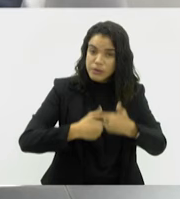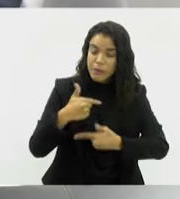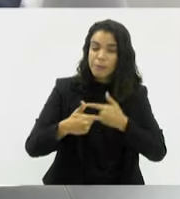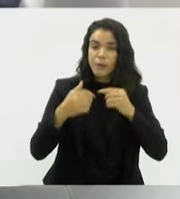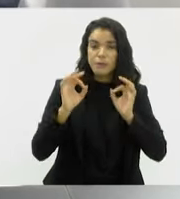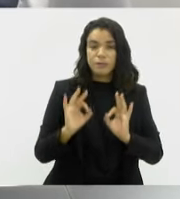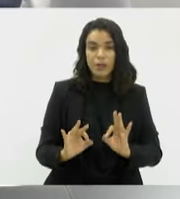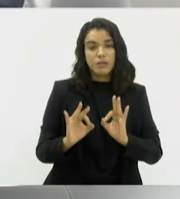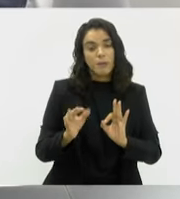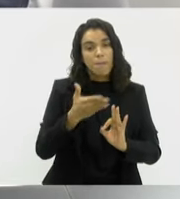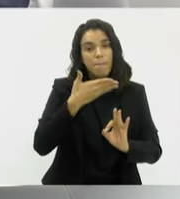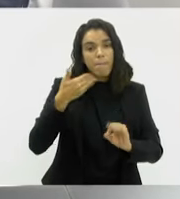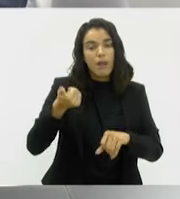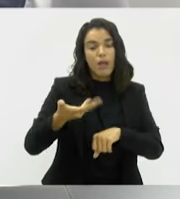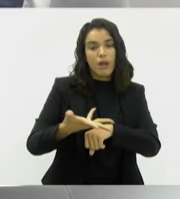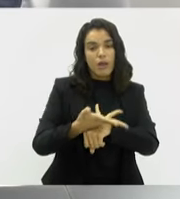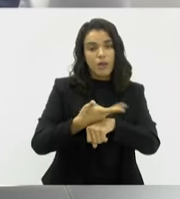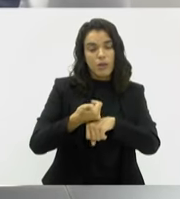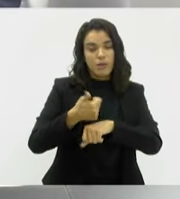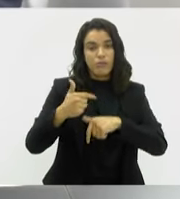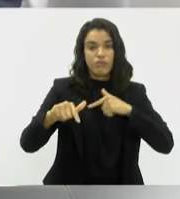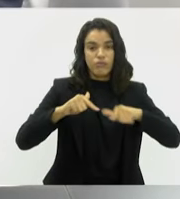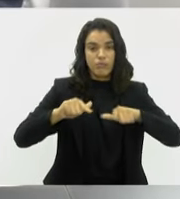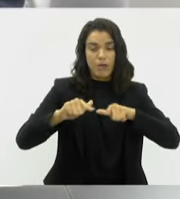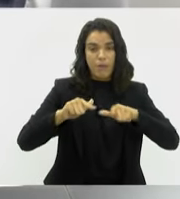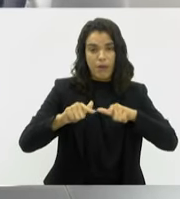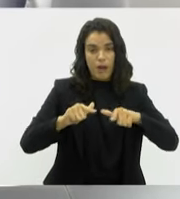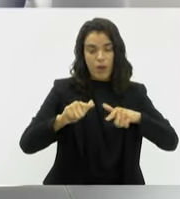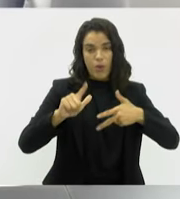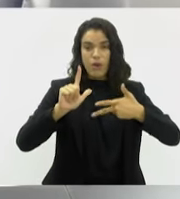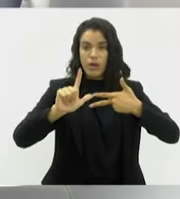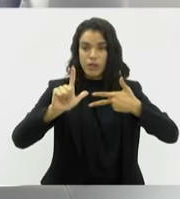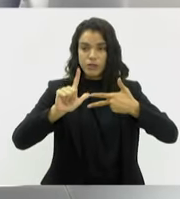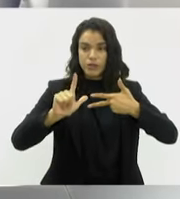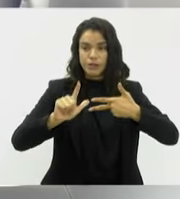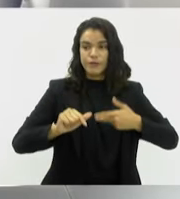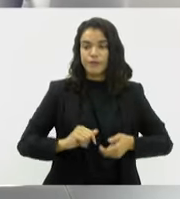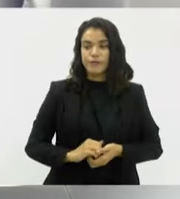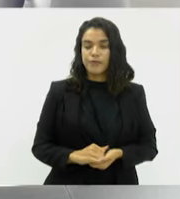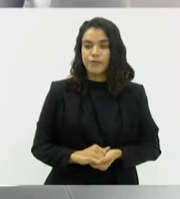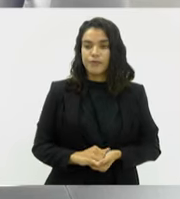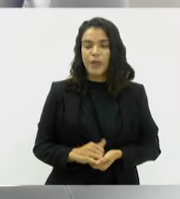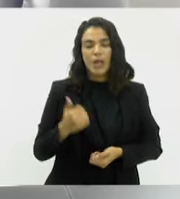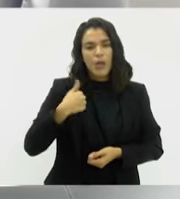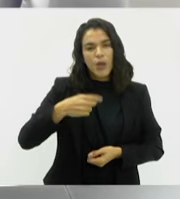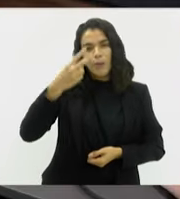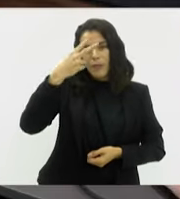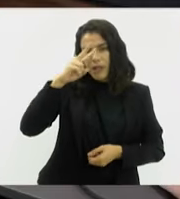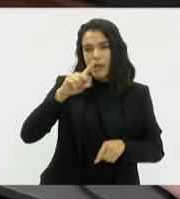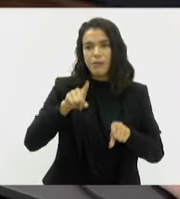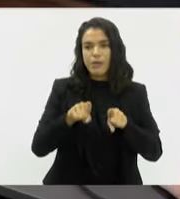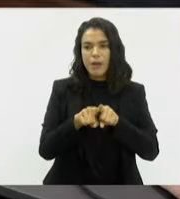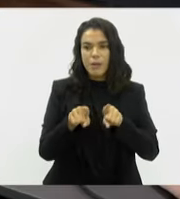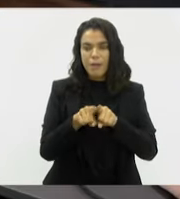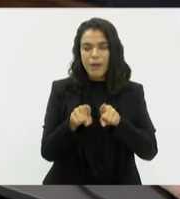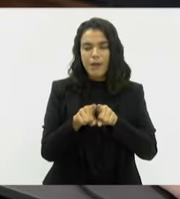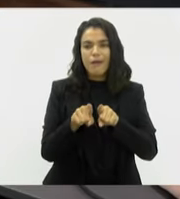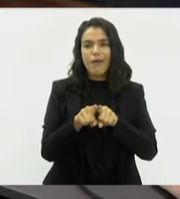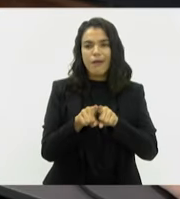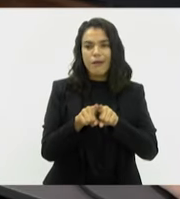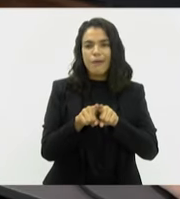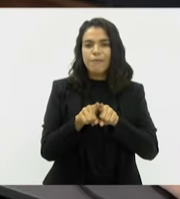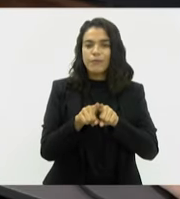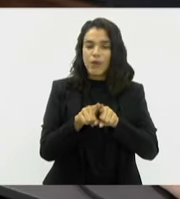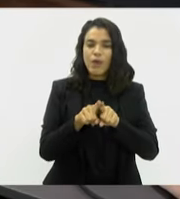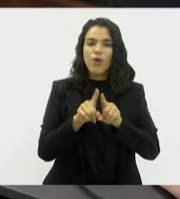e aumentar a qualidade do trabalho legislativo. É importante a gente enfrentar o tema. Eu até me recordo que, quando eu retornei de um